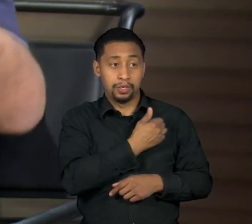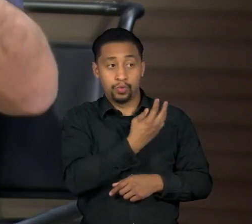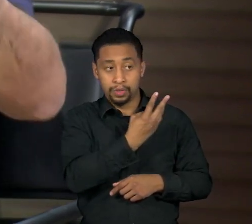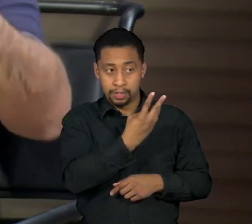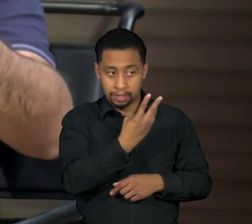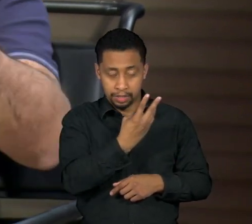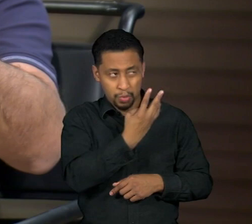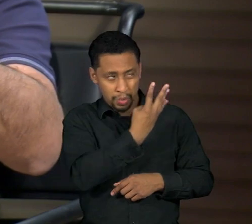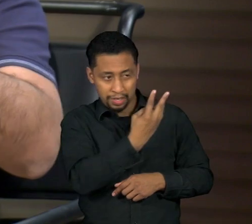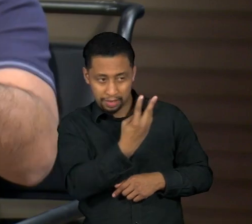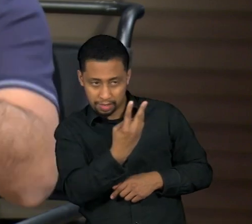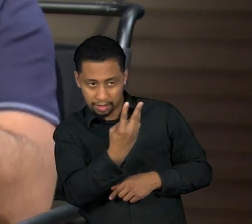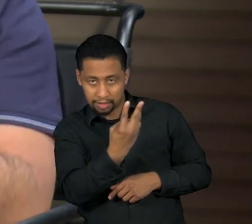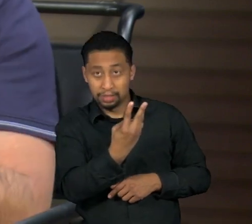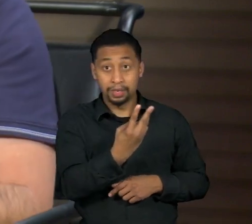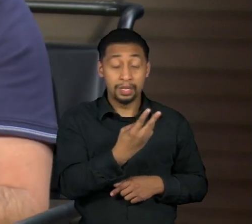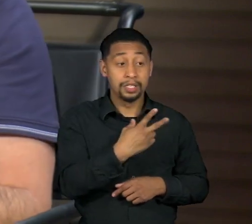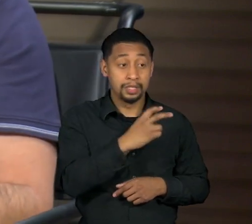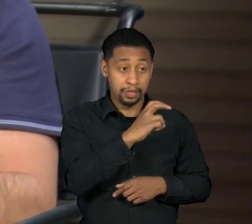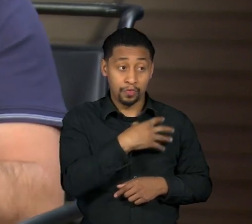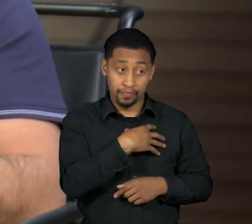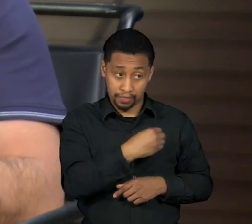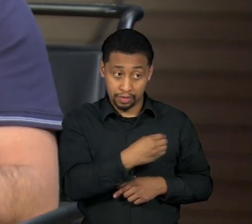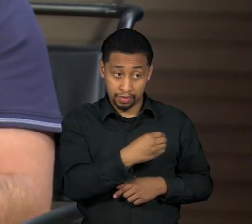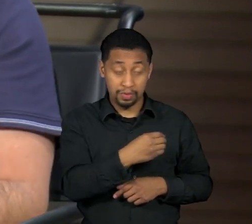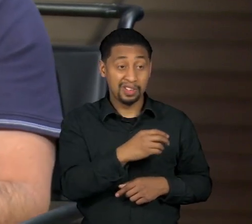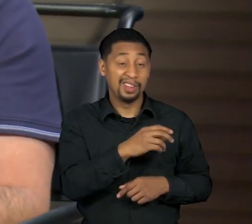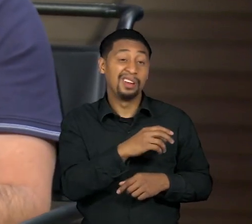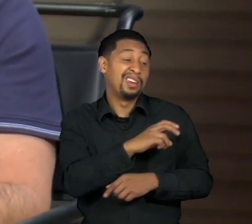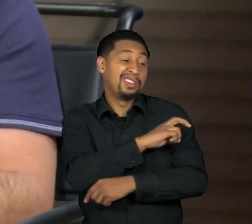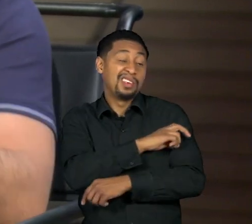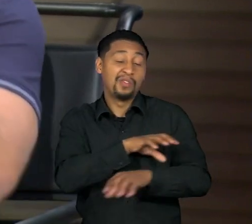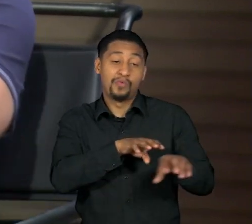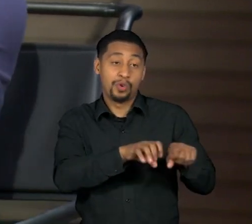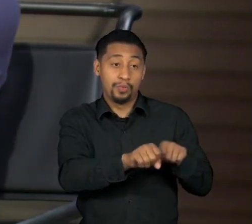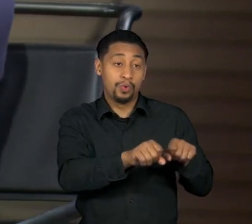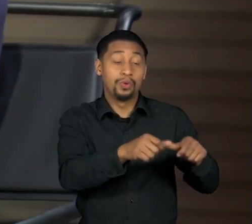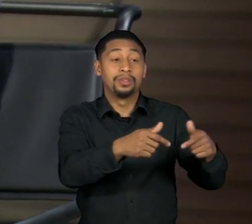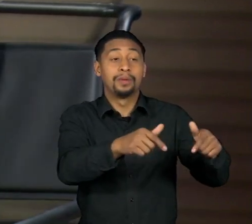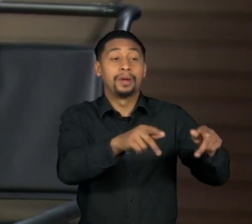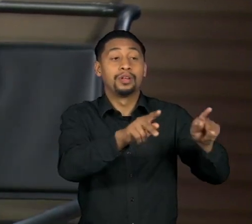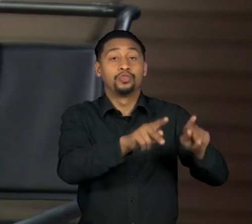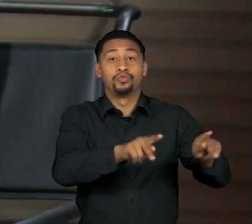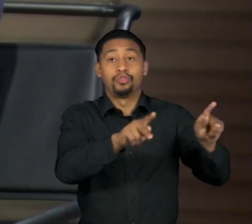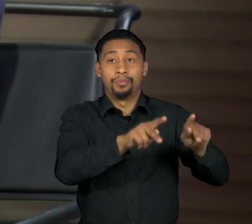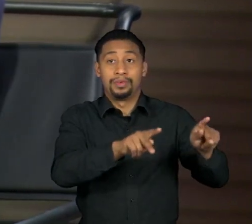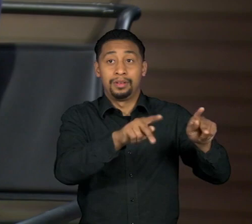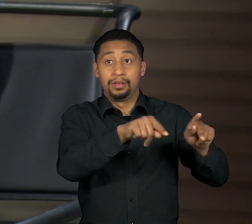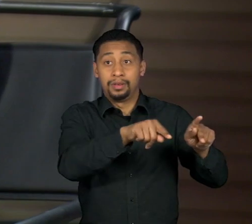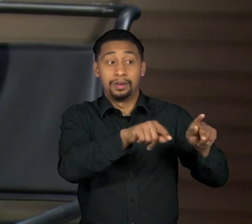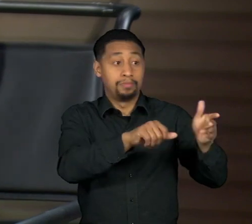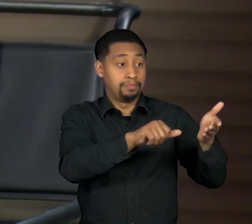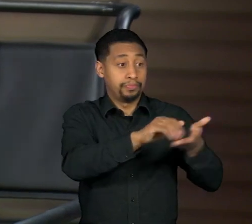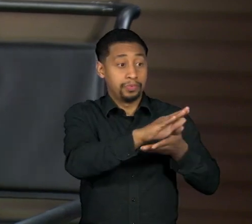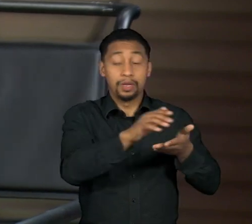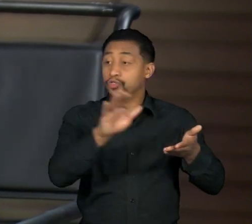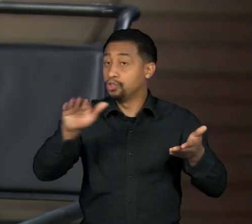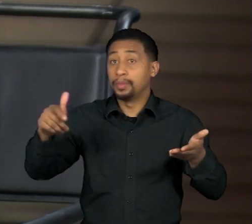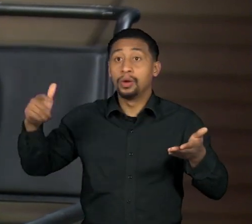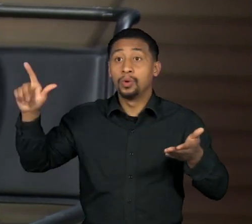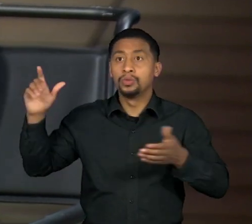série, e limpa mesa no shopping. Mas vai abrir uma vaga. Vai. Para um engenheiro de visão, para um engenheiro que sabe